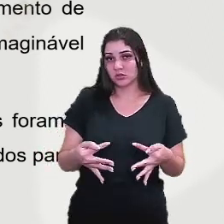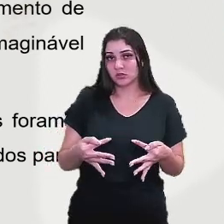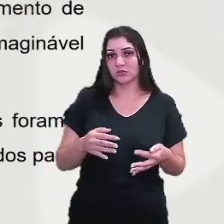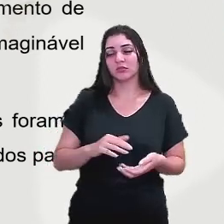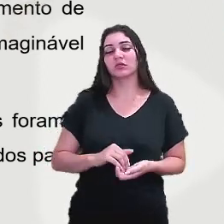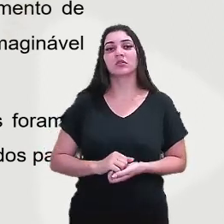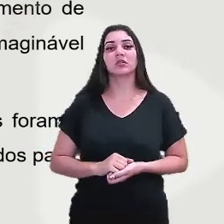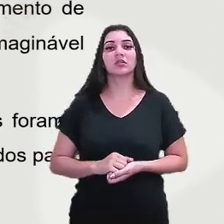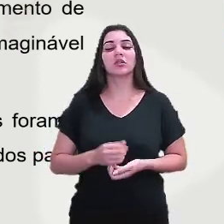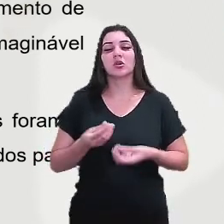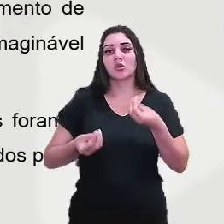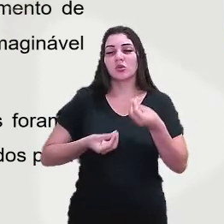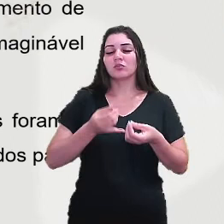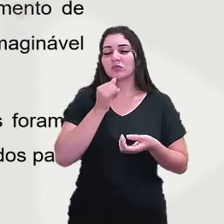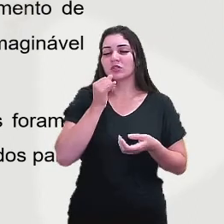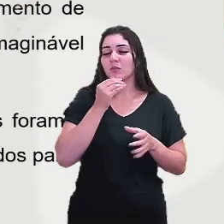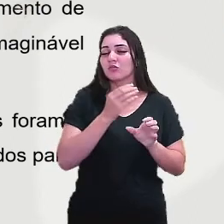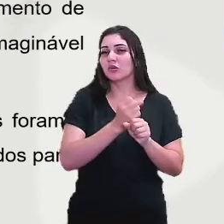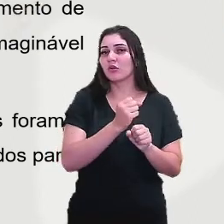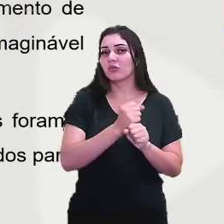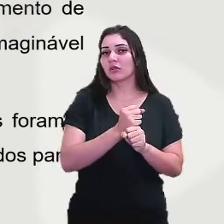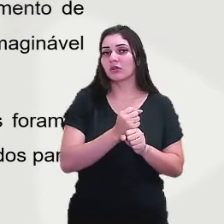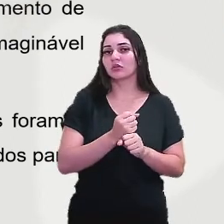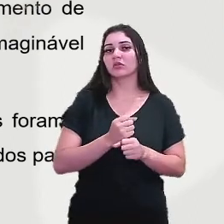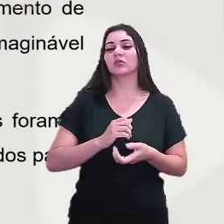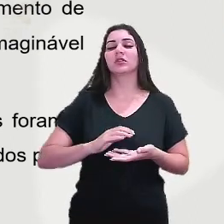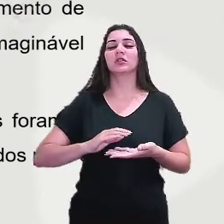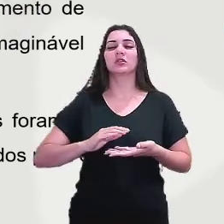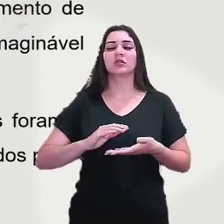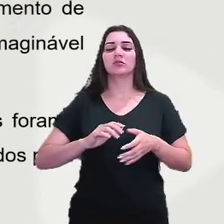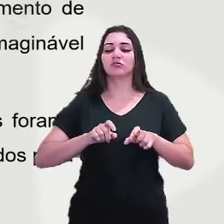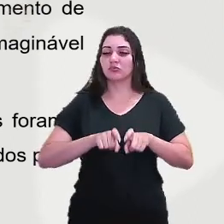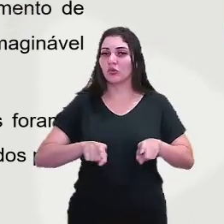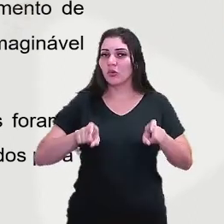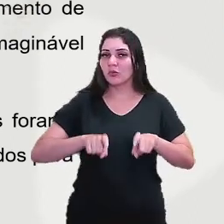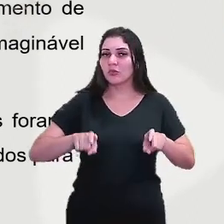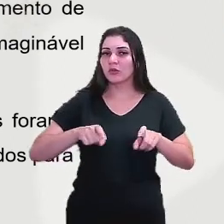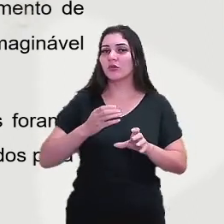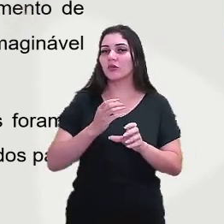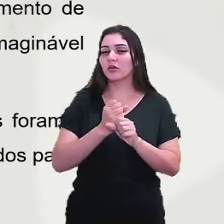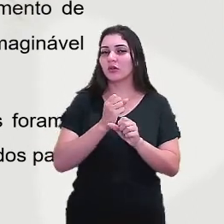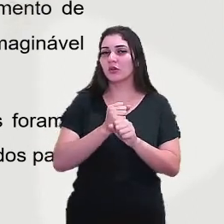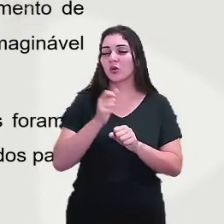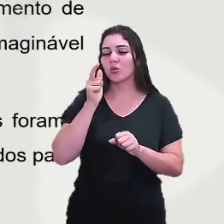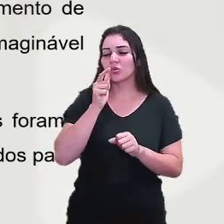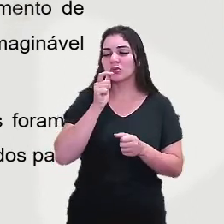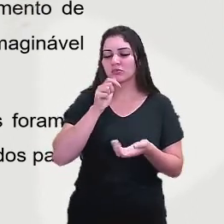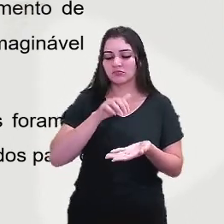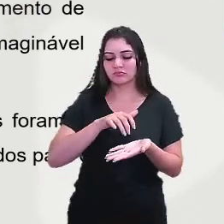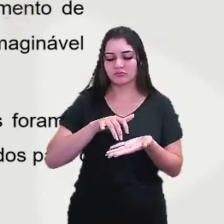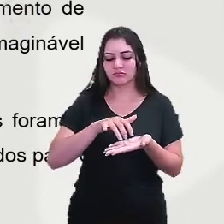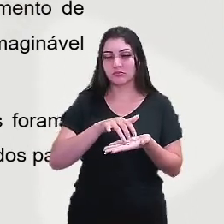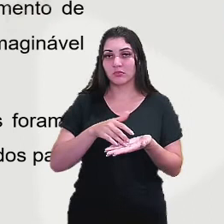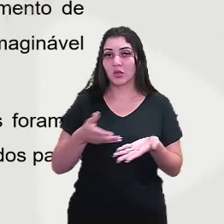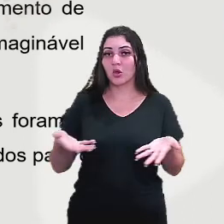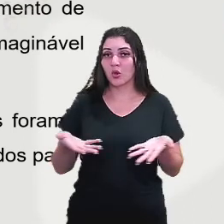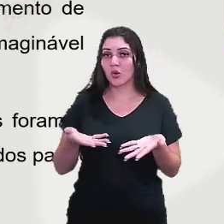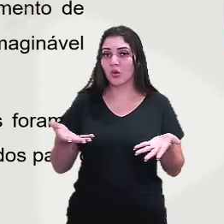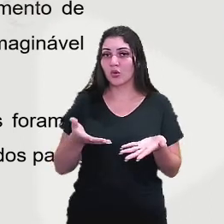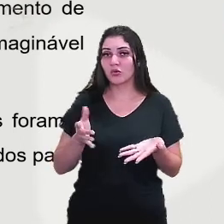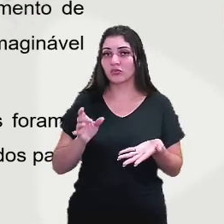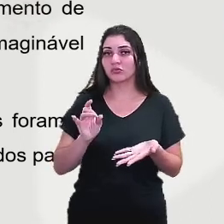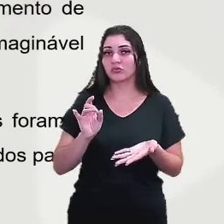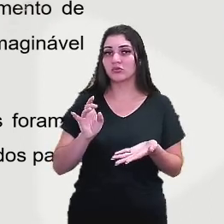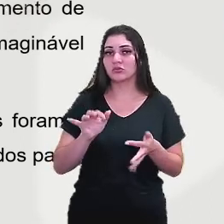simples, como calcular. Então, um computador calculando, um computador a gente conseguindo digitar, para a gente hoje são